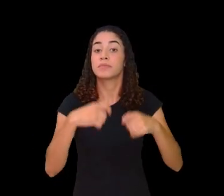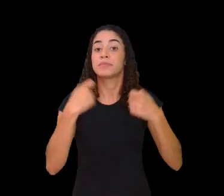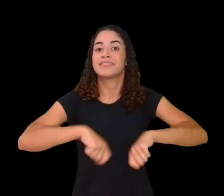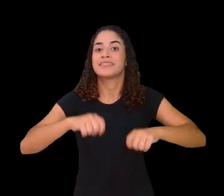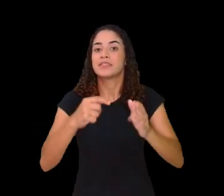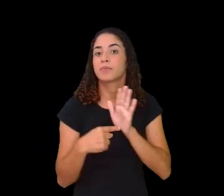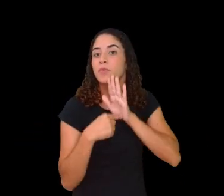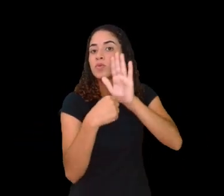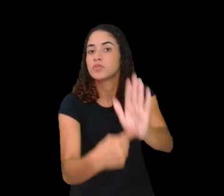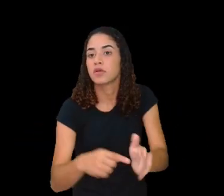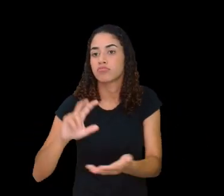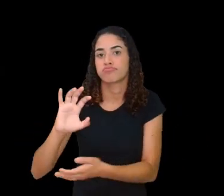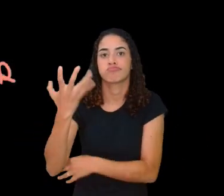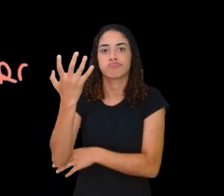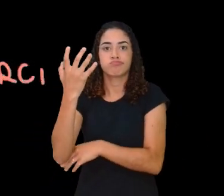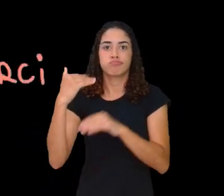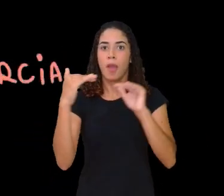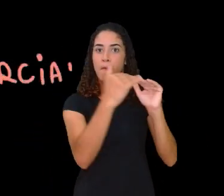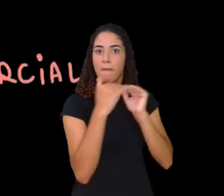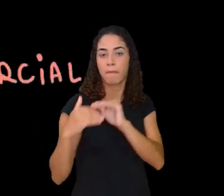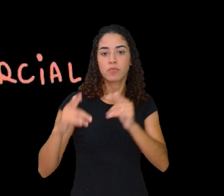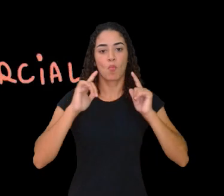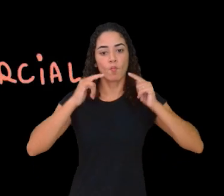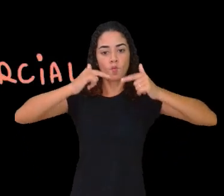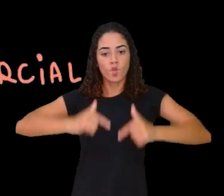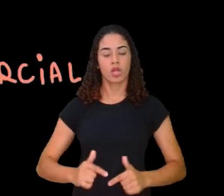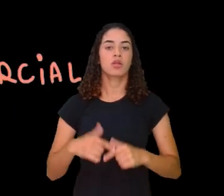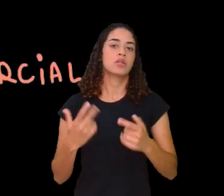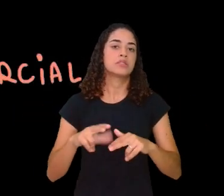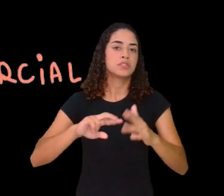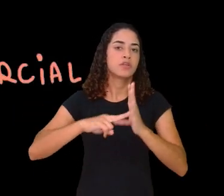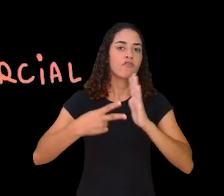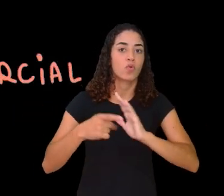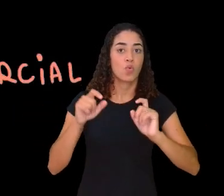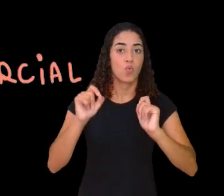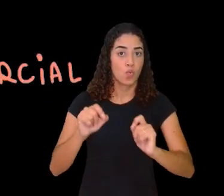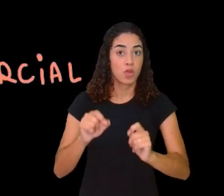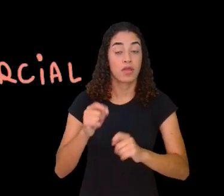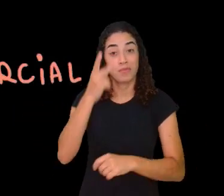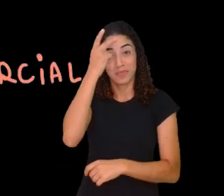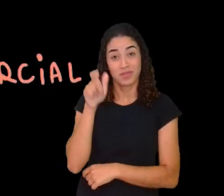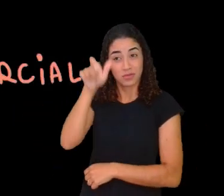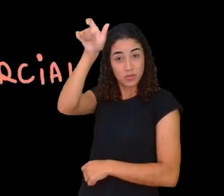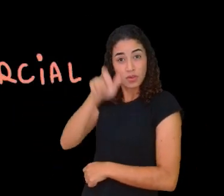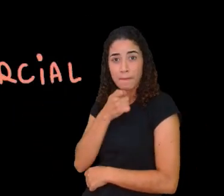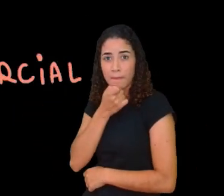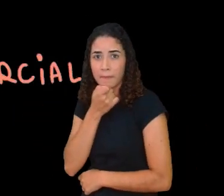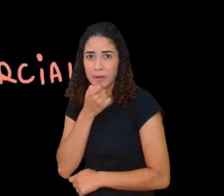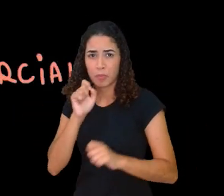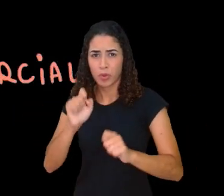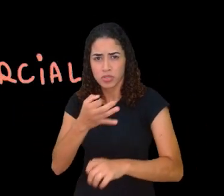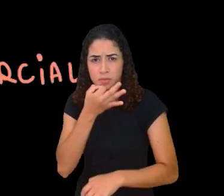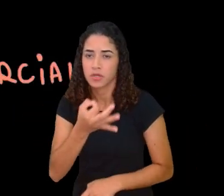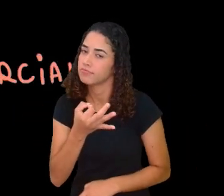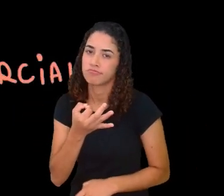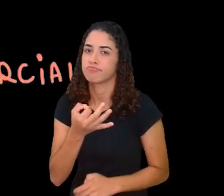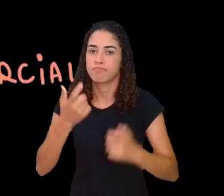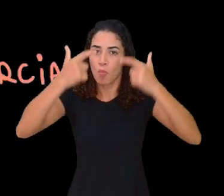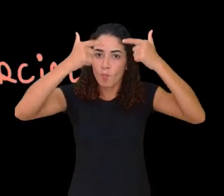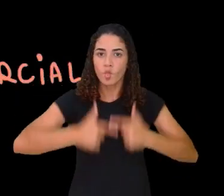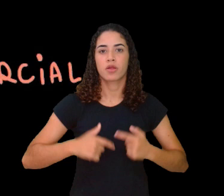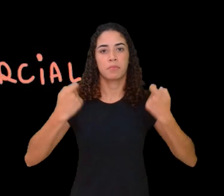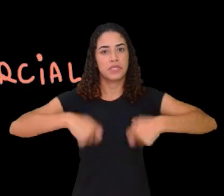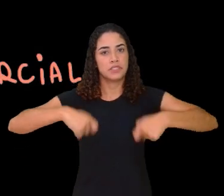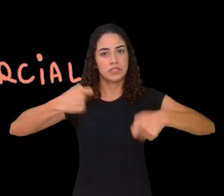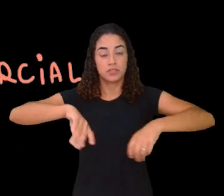forma imparcial. Isso significa que o jornalista tem que evitar dar a opinião dele sobre o assunto que ele está falando,